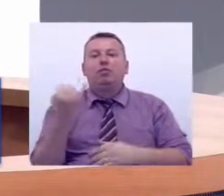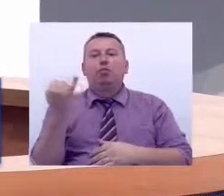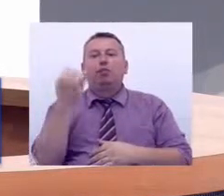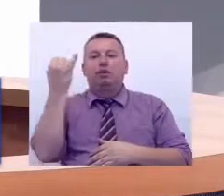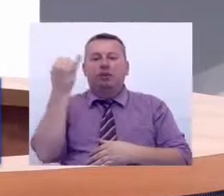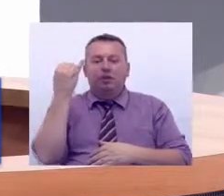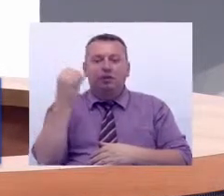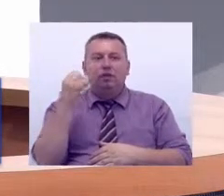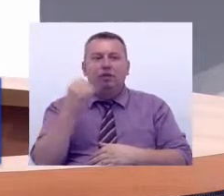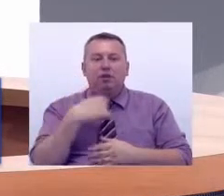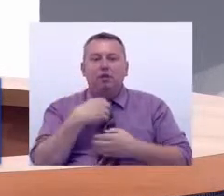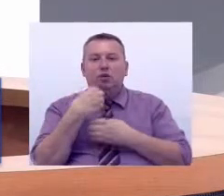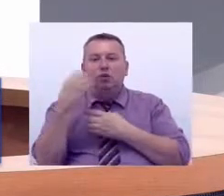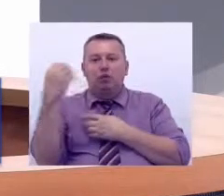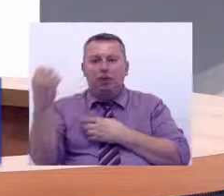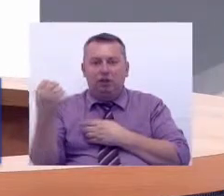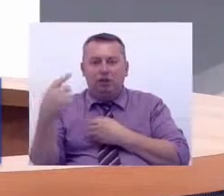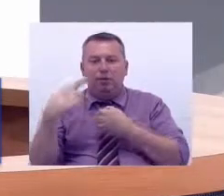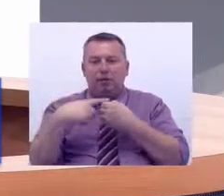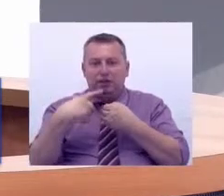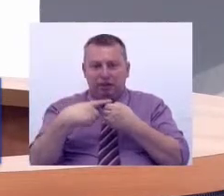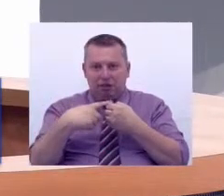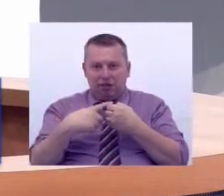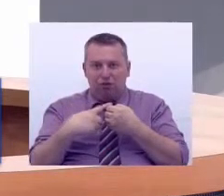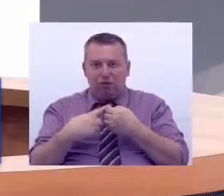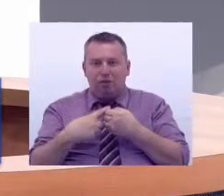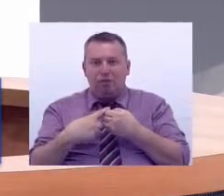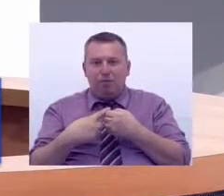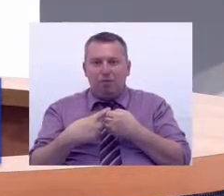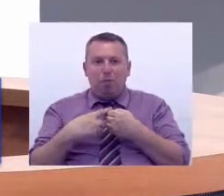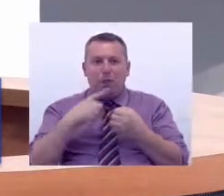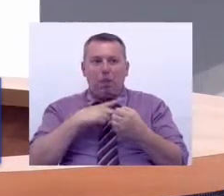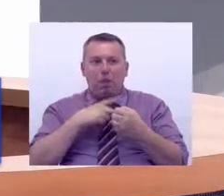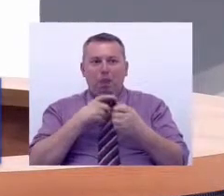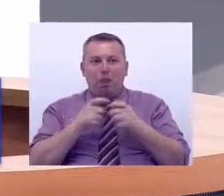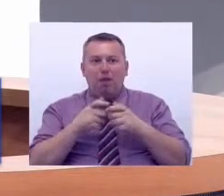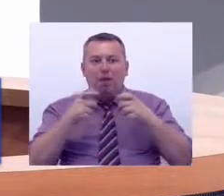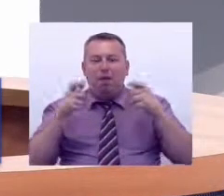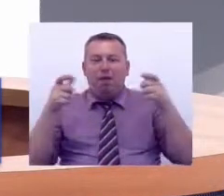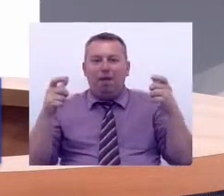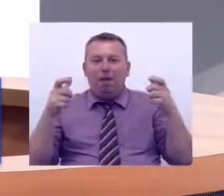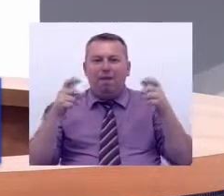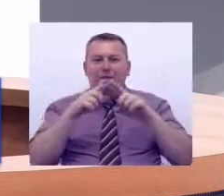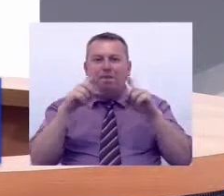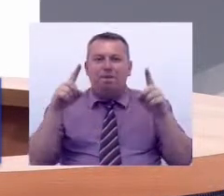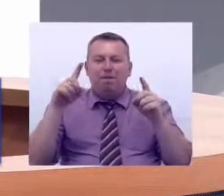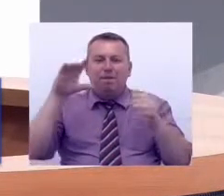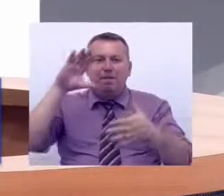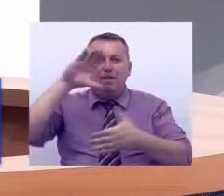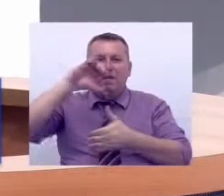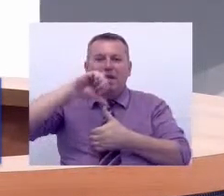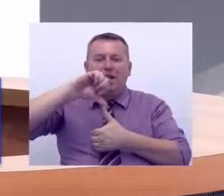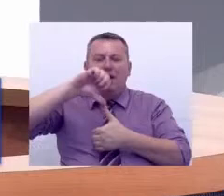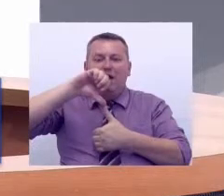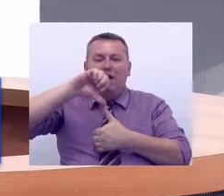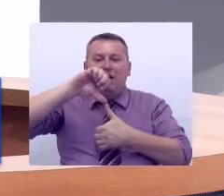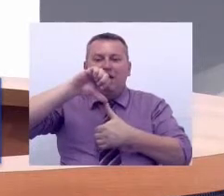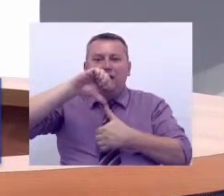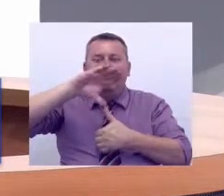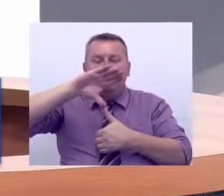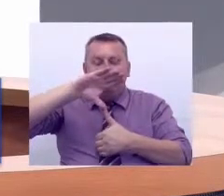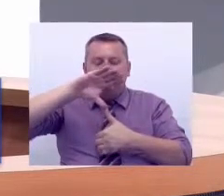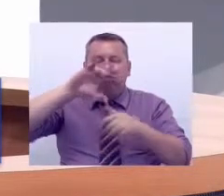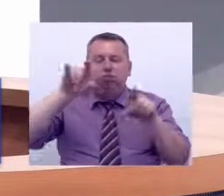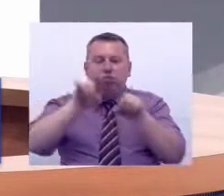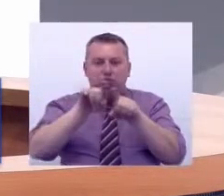do turismo para a cidade de Guarulhos. Nossa cidade tem o maior aeroporto da América Latina e muitas vezes